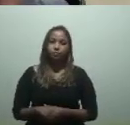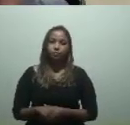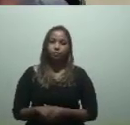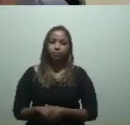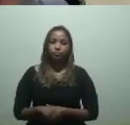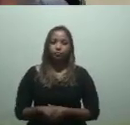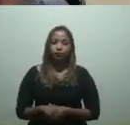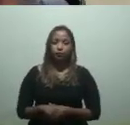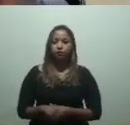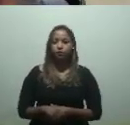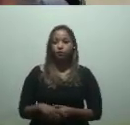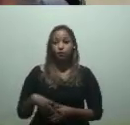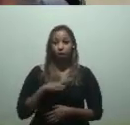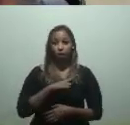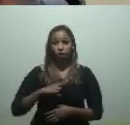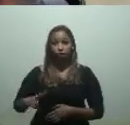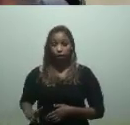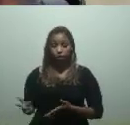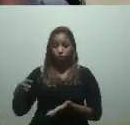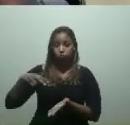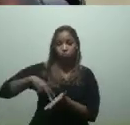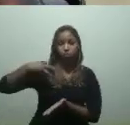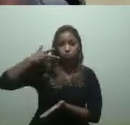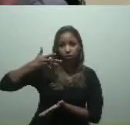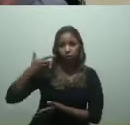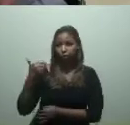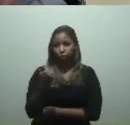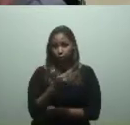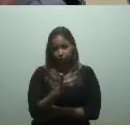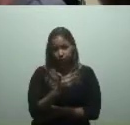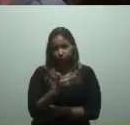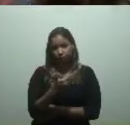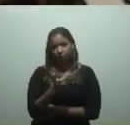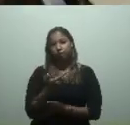Como não há vereador inscrito para fazer uso da tribuna, vamos à ordem do dia.